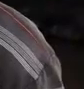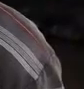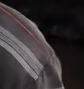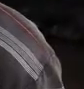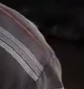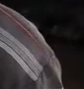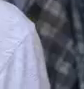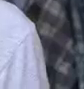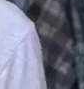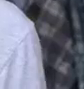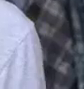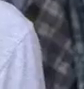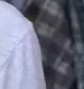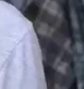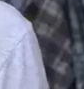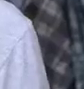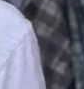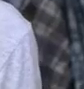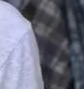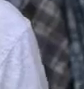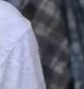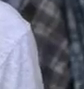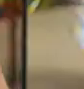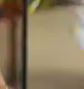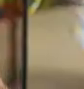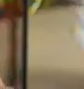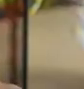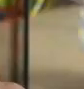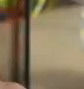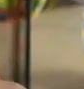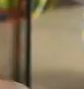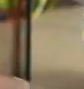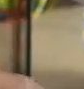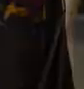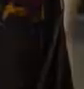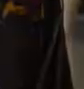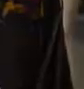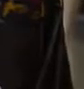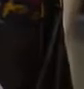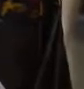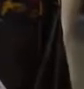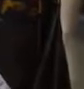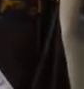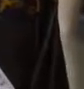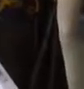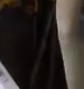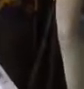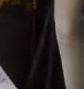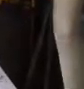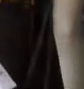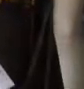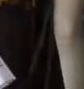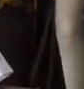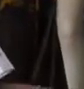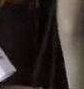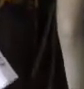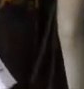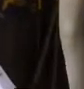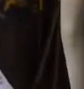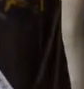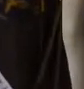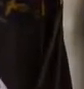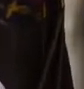claro que incomoda, né? Acho que não me incomoda não. Não, incomoda porque o prefeito não arruma as ruas,